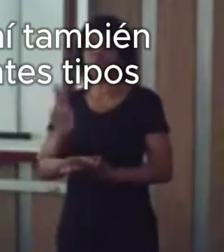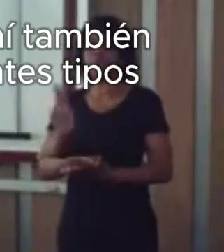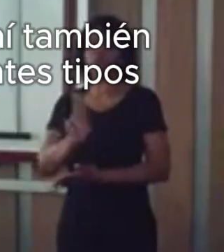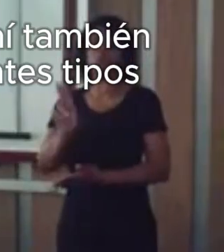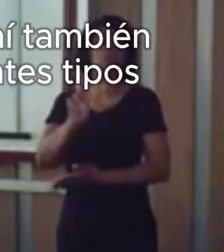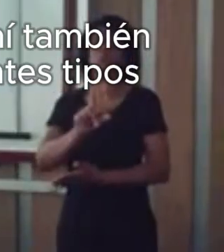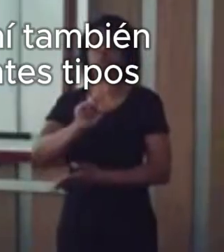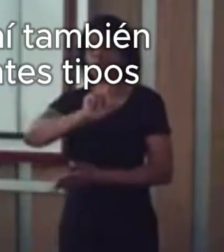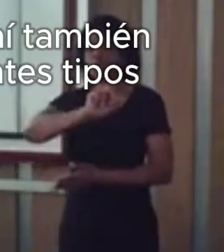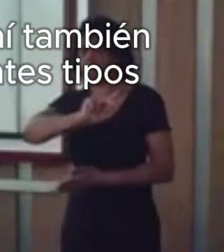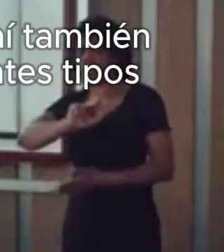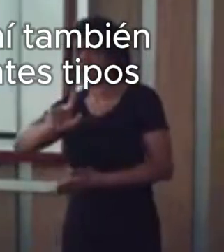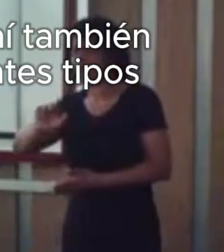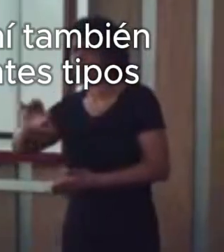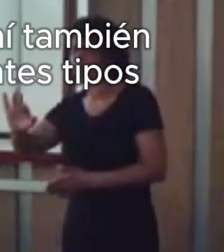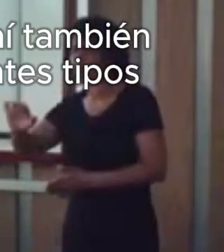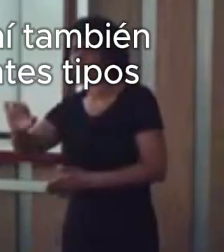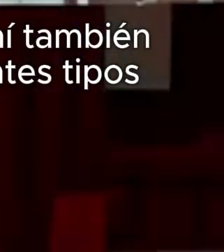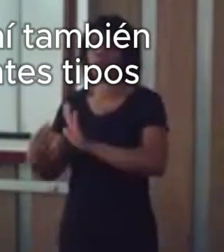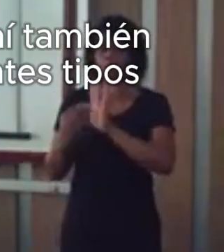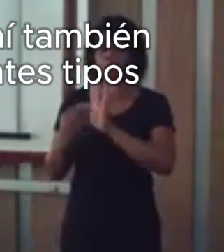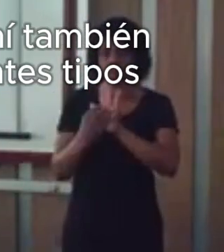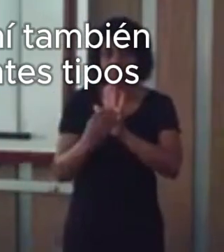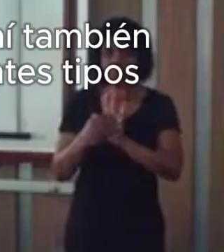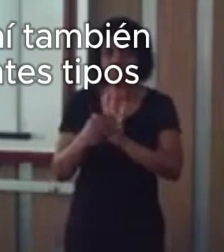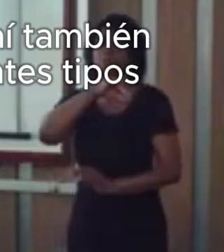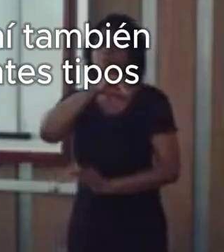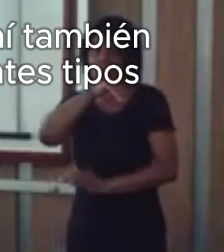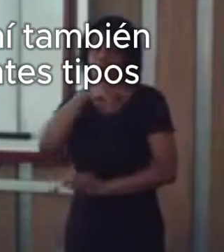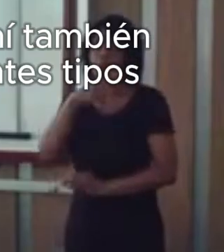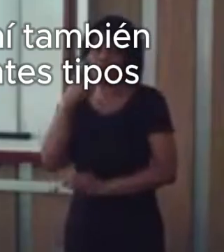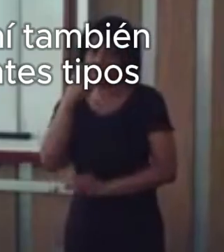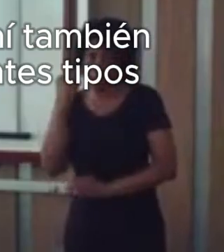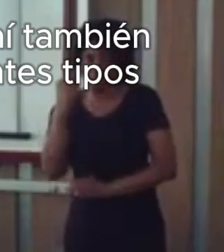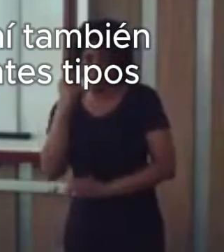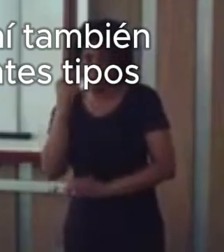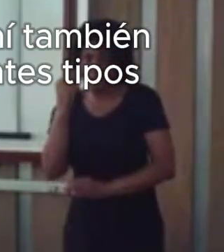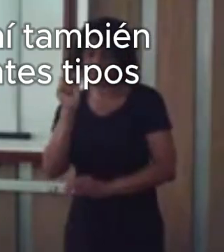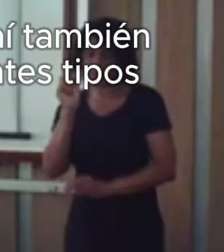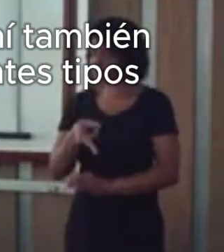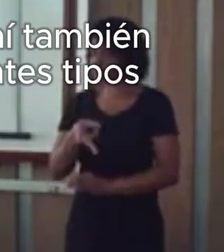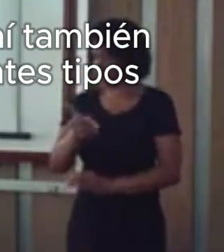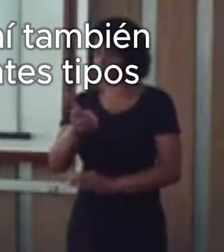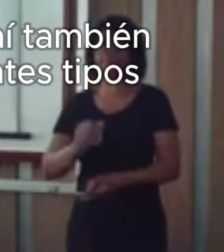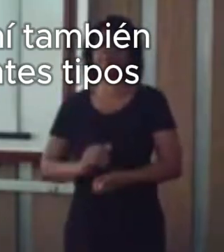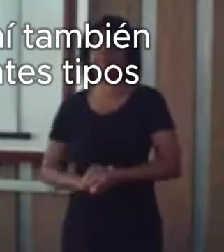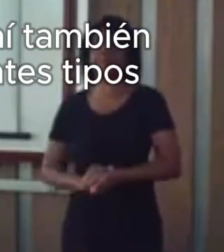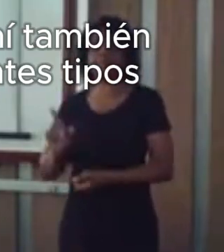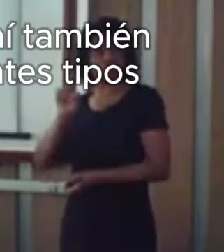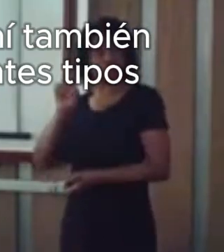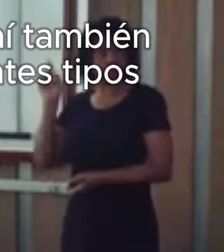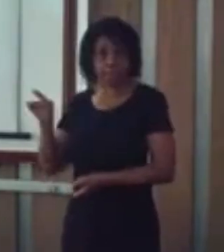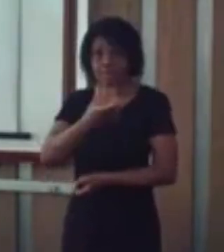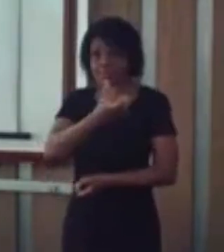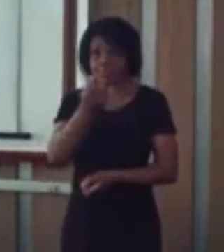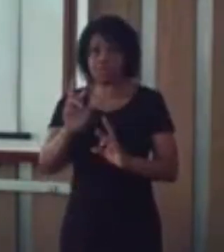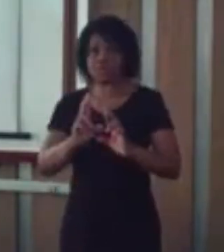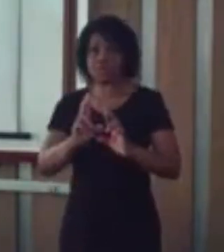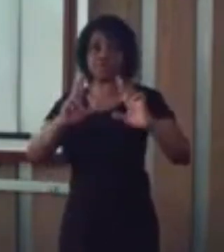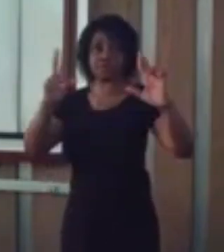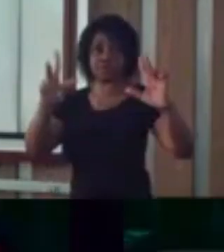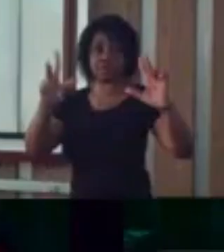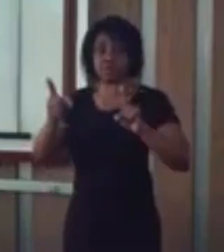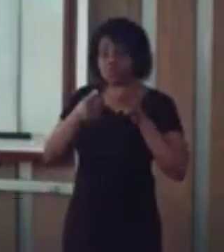usou vários modelos de lesão medular em animais, sempre em ratos, né? A gente trabalhou principalmente em ratos. Então, isso aqui, esses 6 diferentes, são